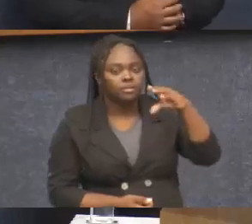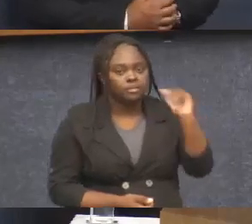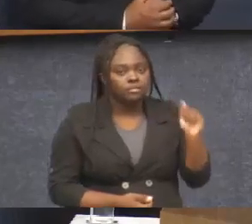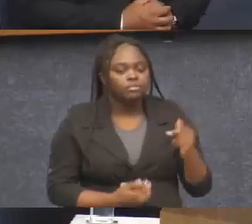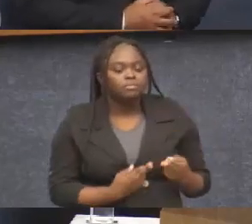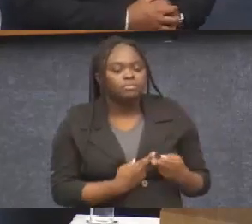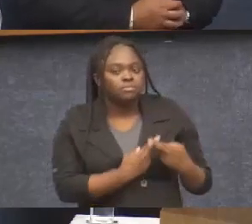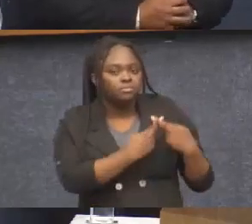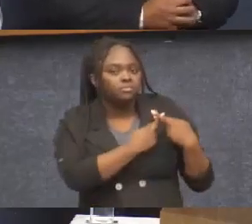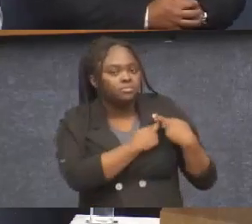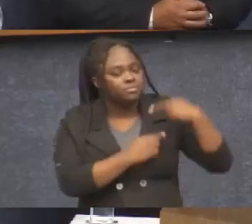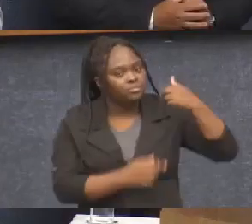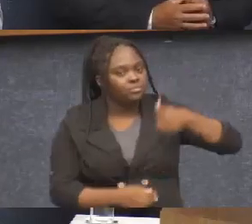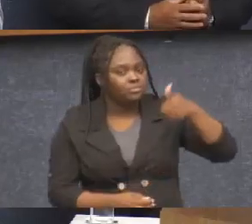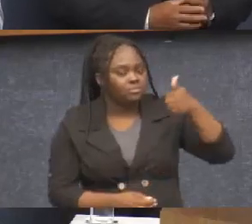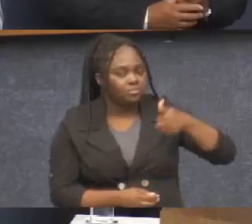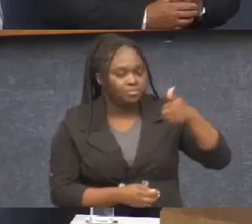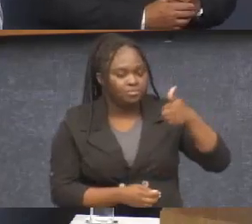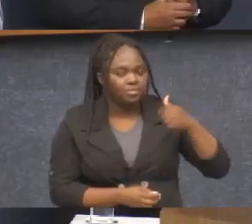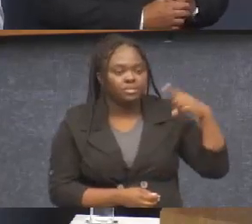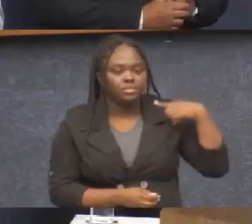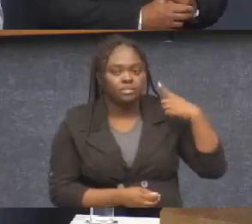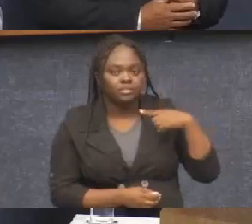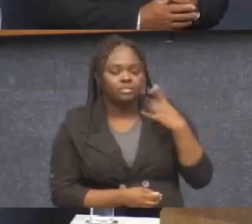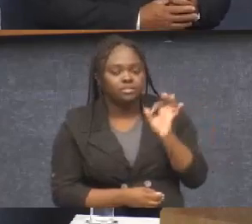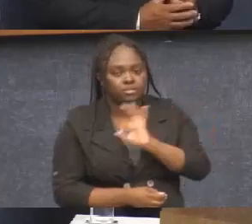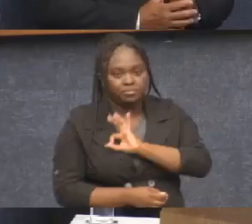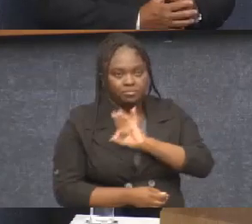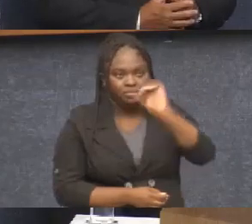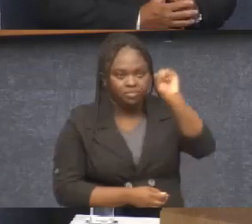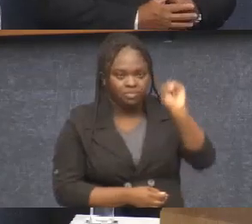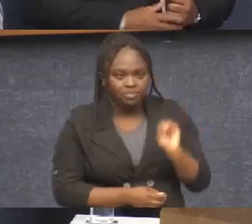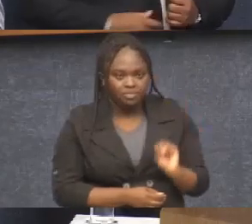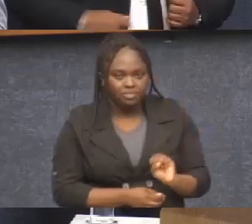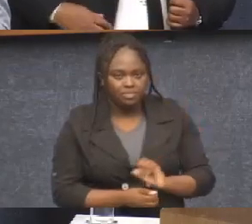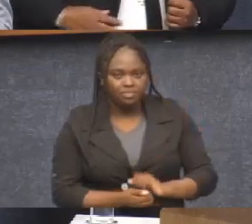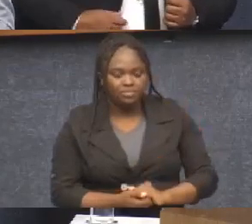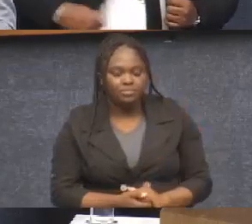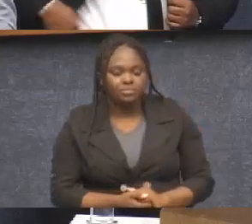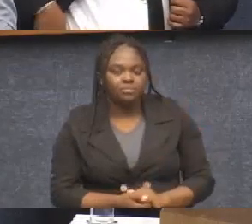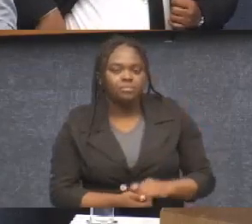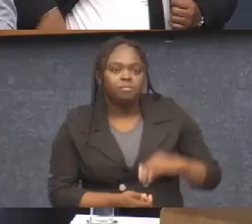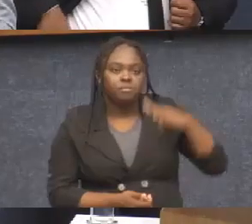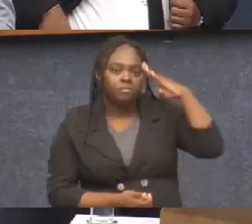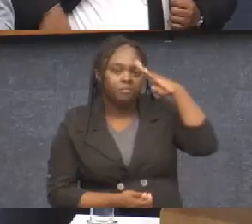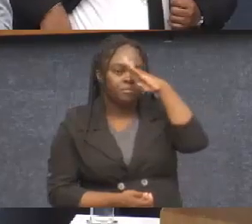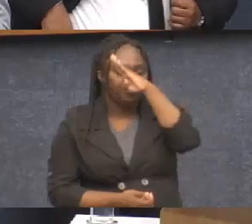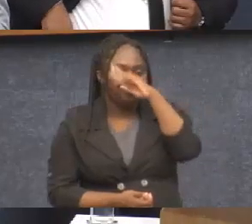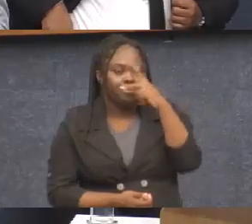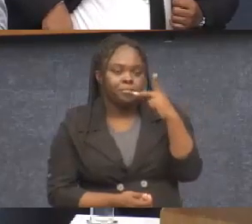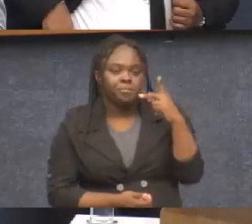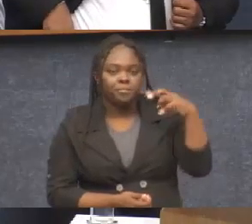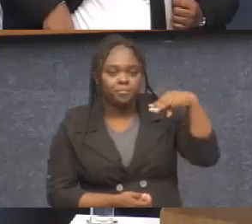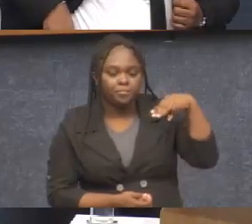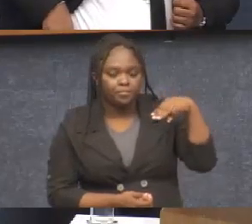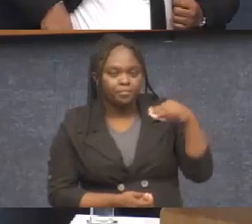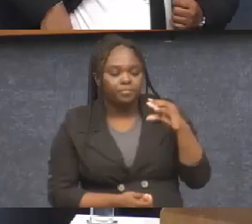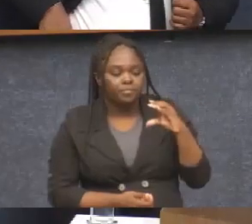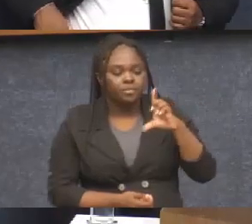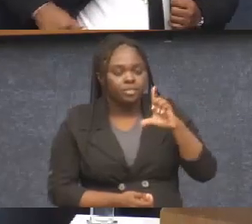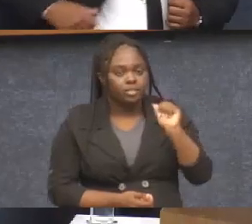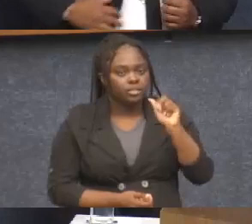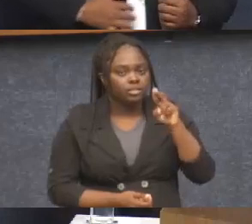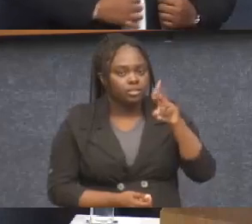1ª Delegacia da Polícia Civil Sul, Major PM Cláudio